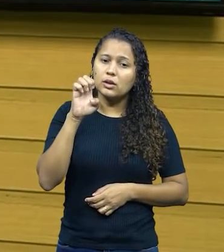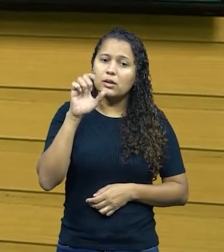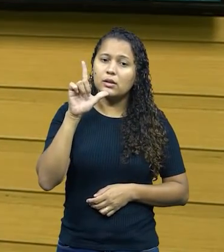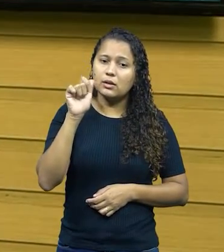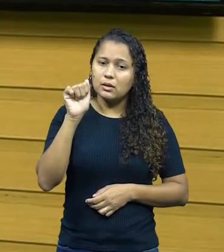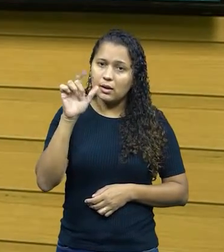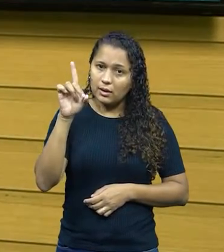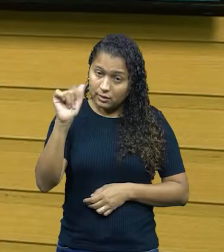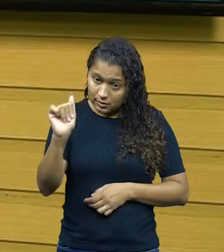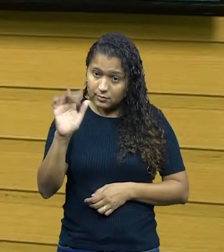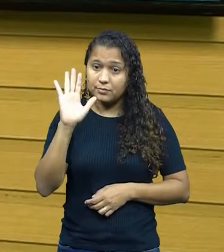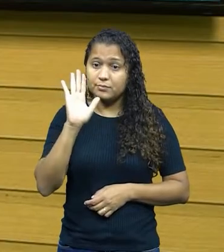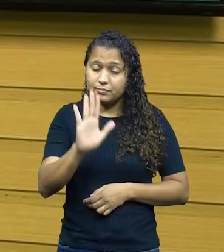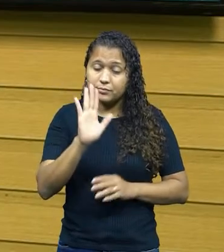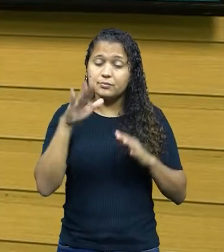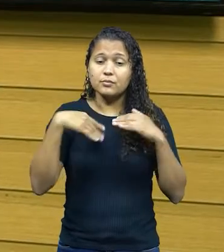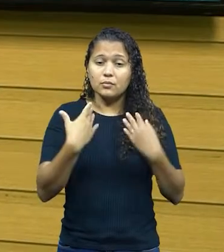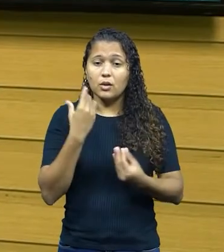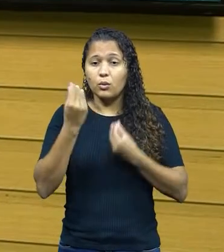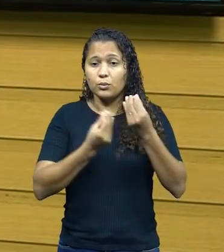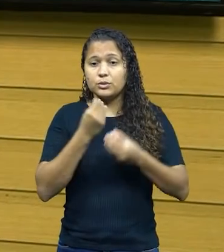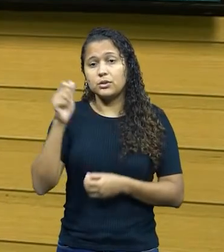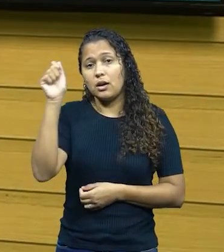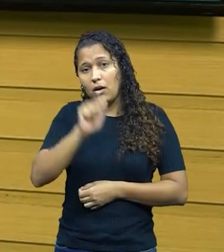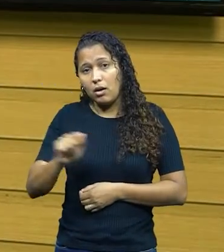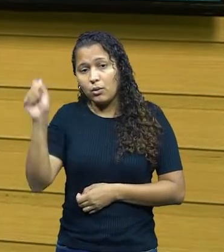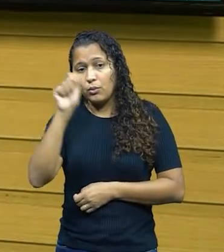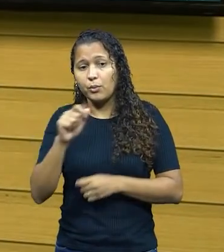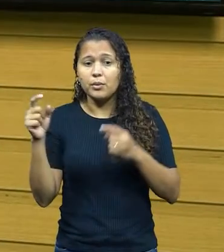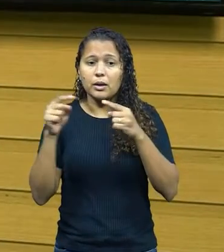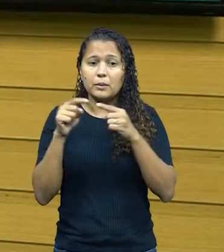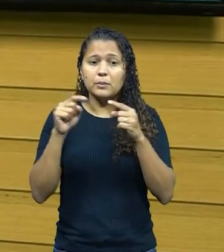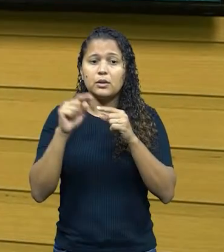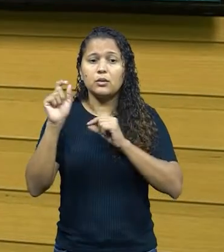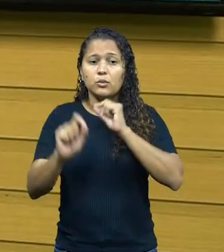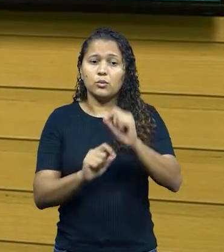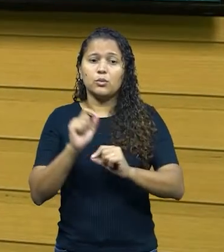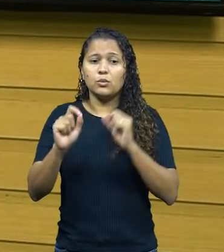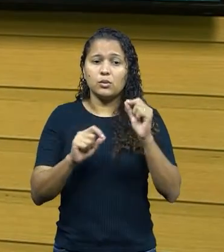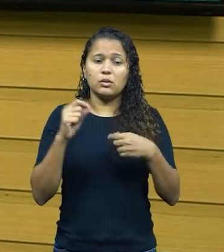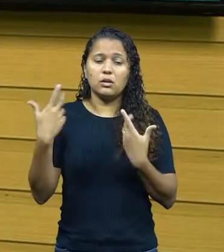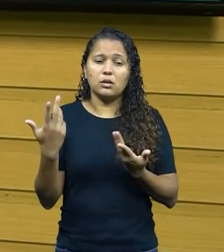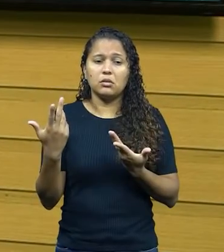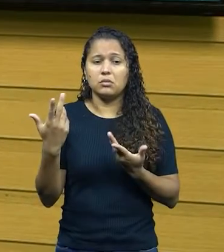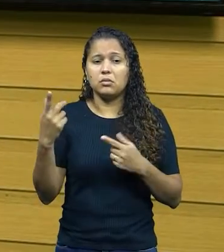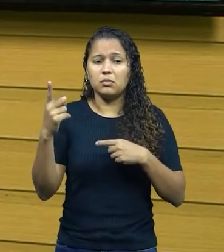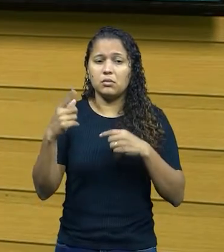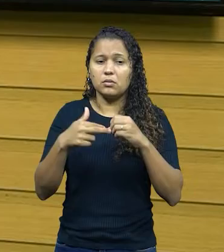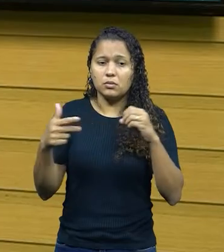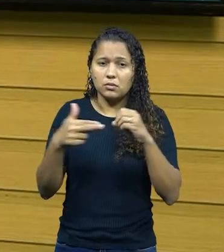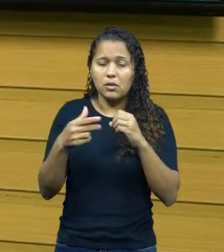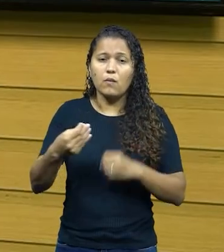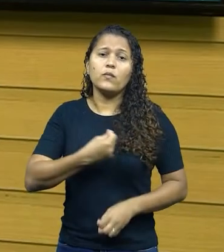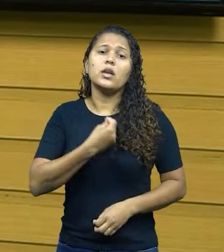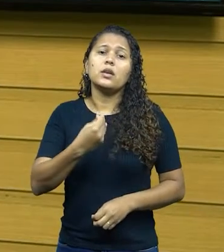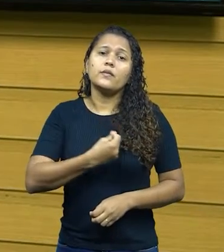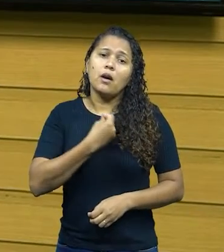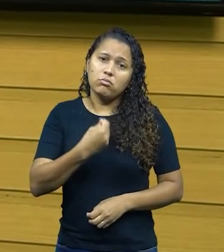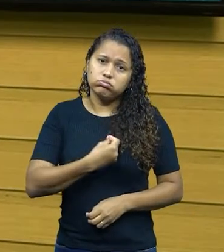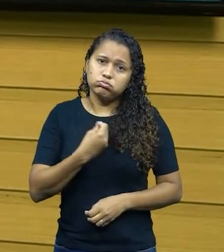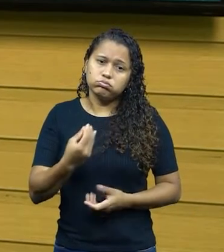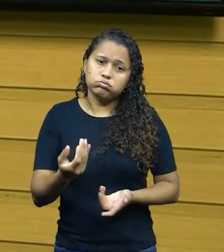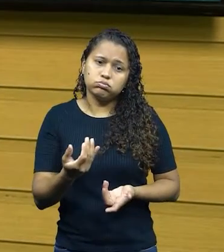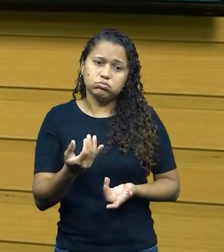tonelada, mas só para tirar a dúvida de vocês, o arroba, ele se refere a mercadorias vivas.